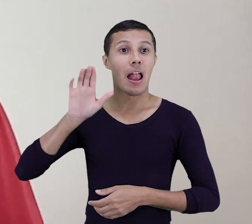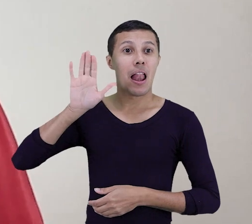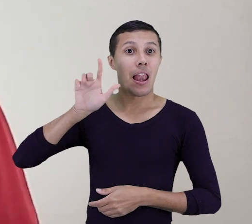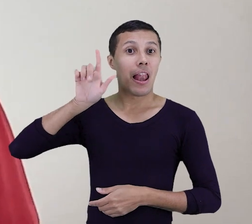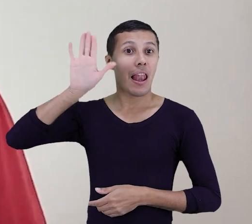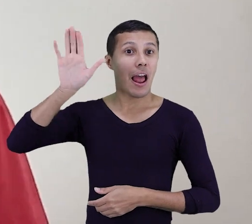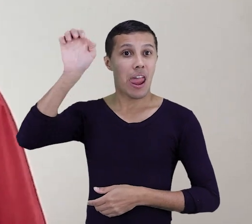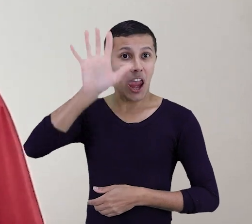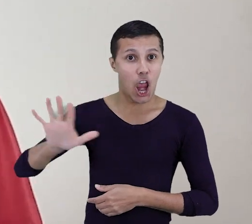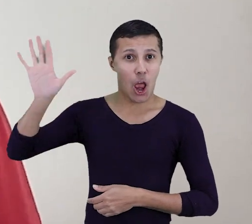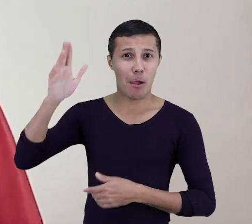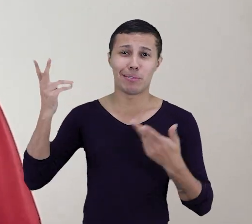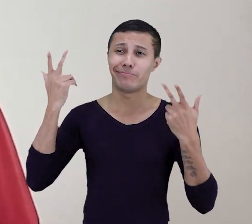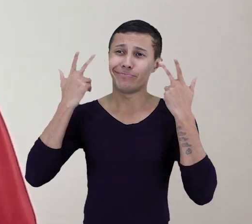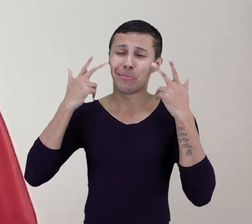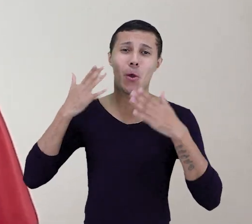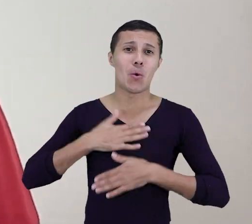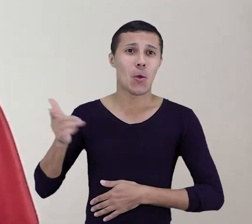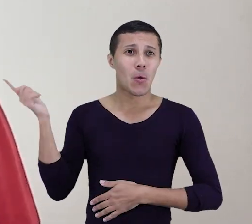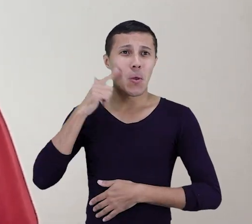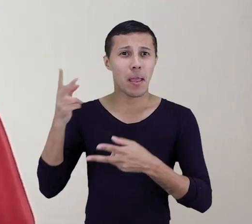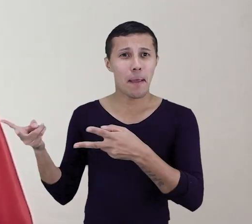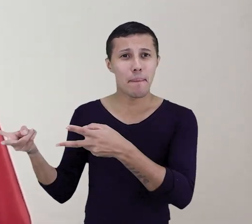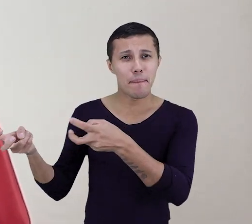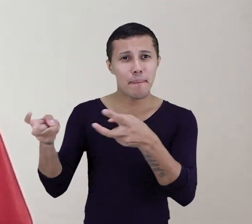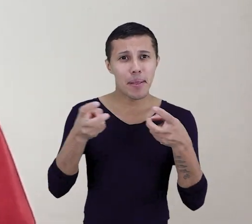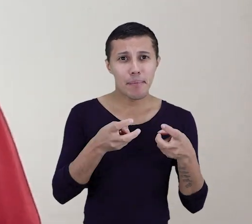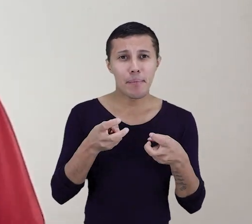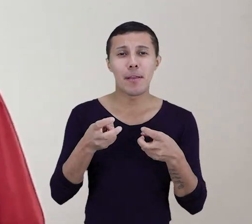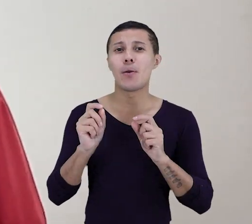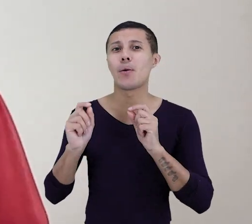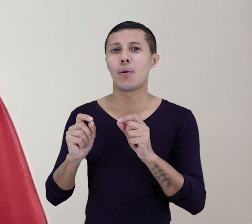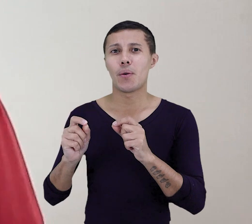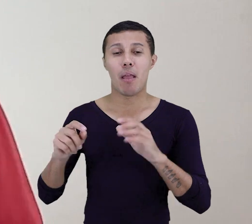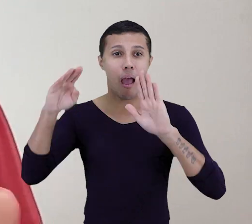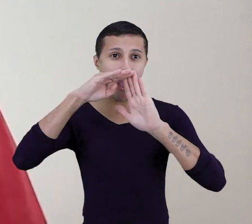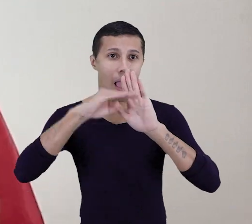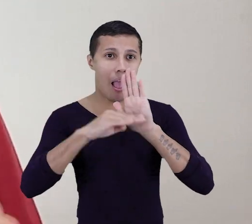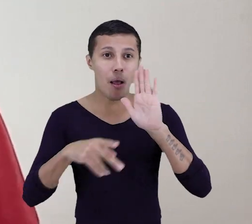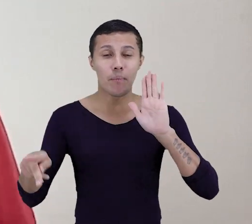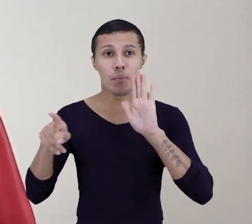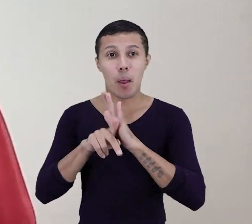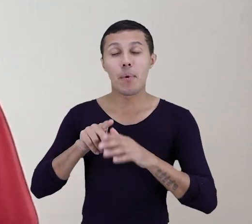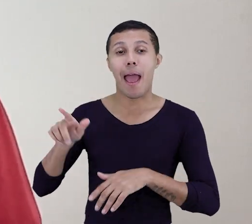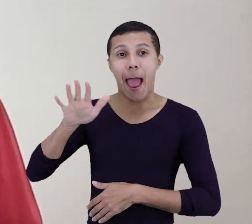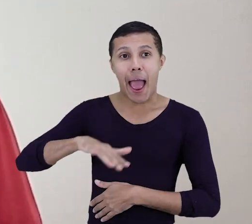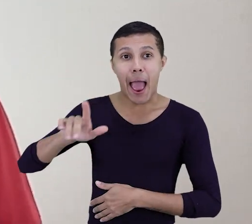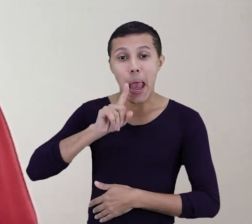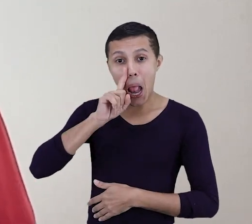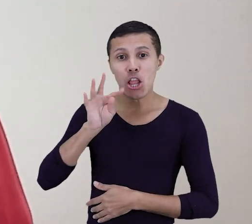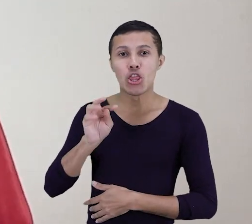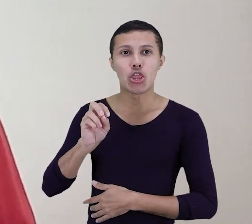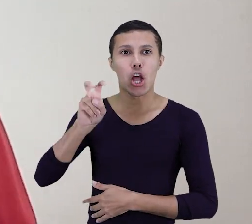Europa, tranquilamente você consegue determinados parâmetros da toxicologia, né, determinados pontos,